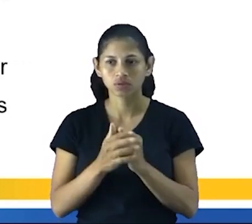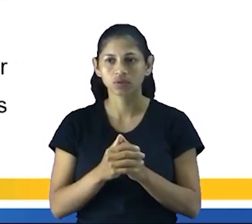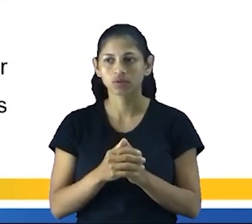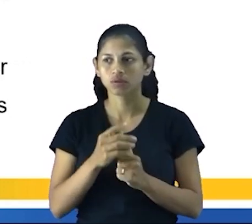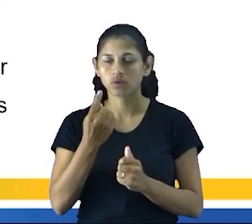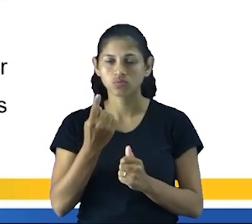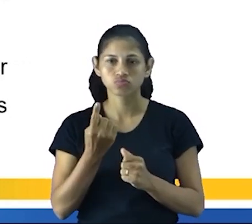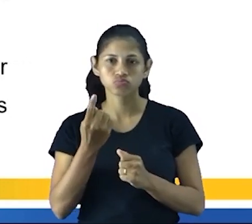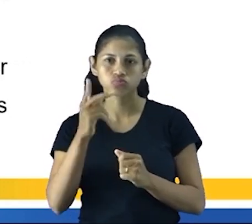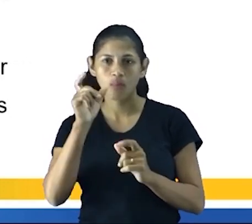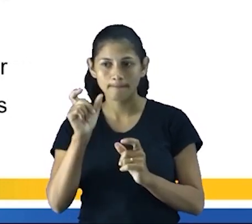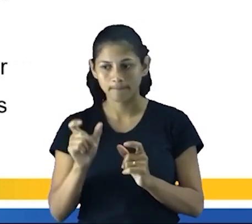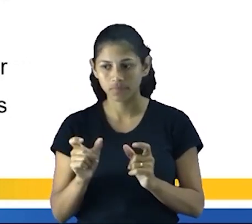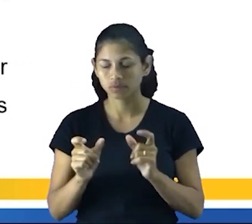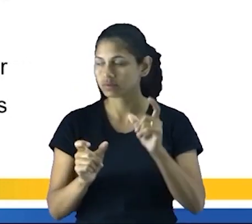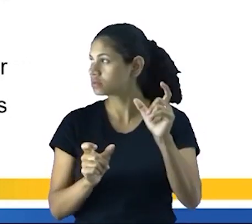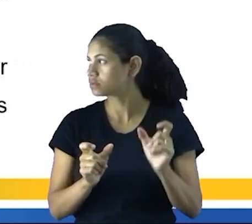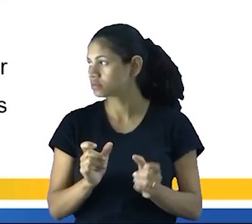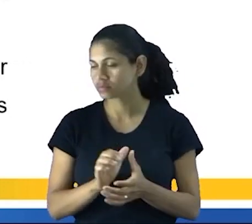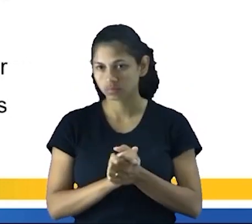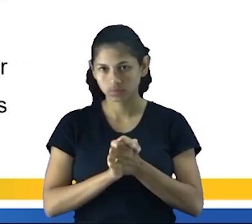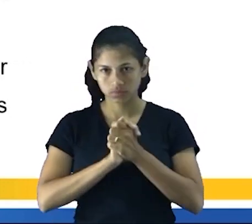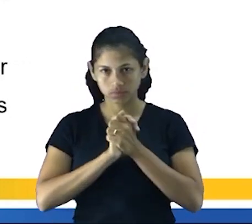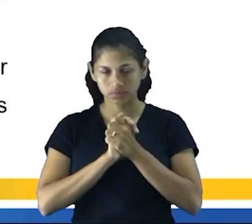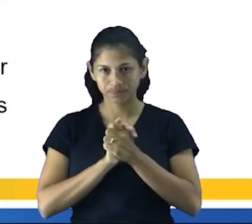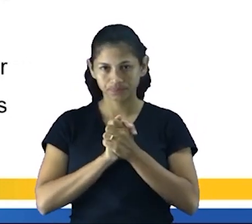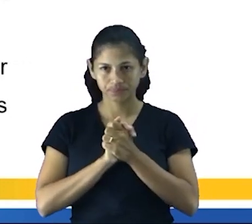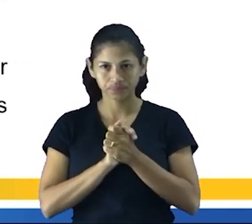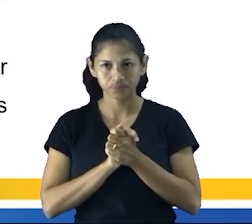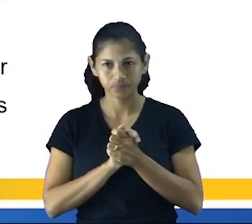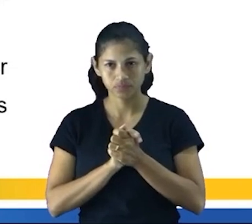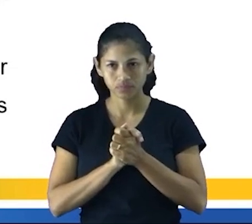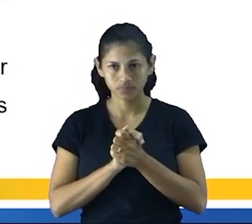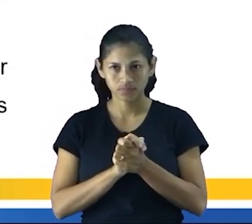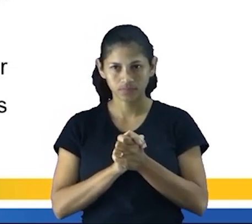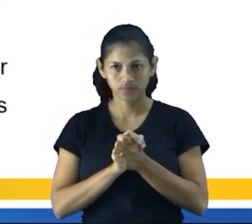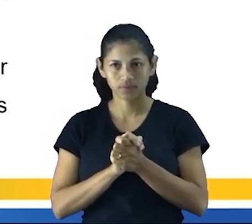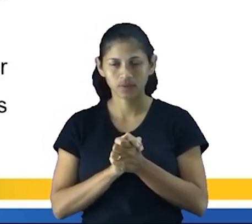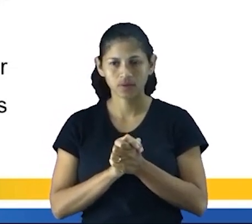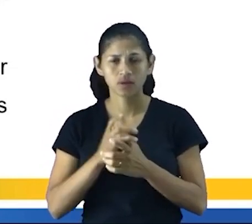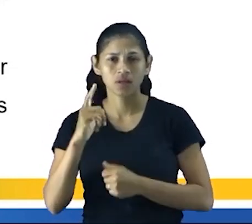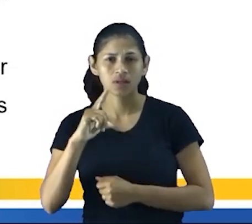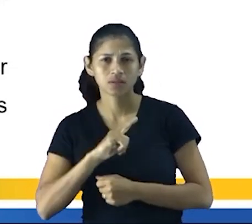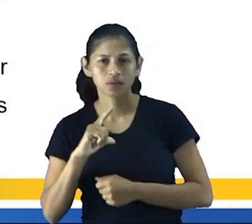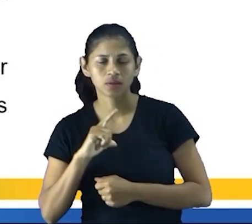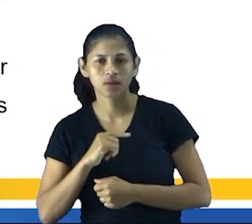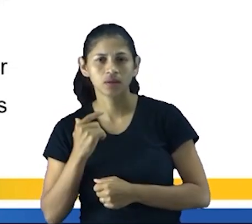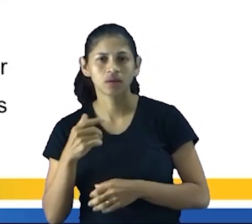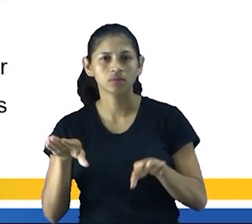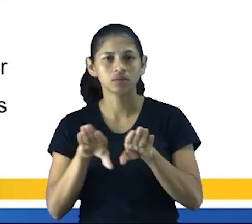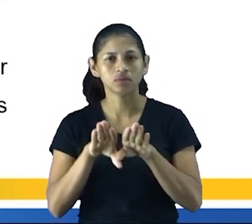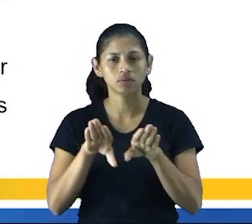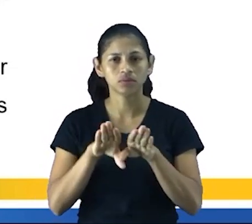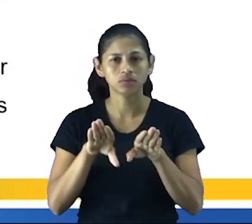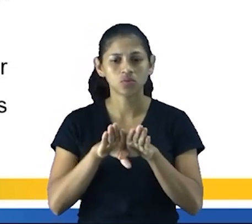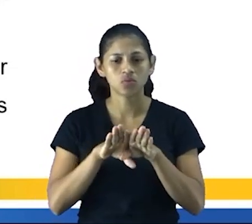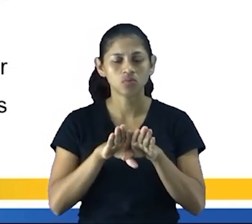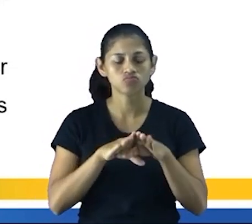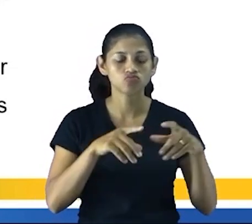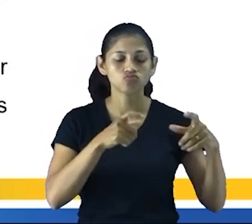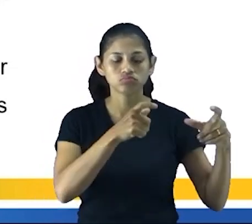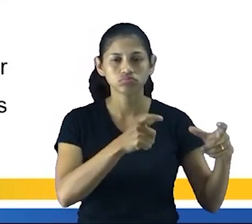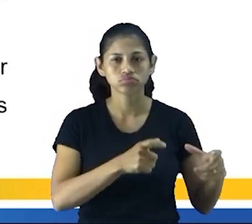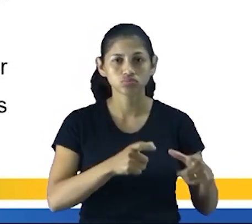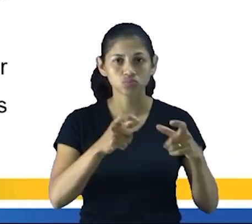né, ao tempo que ele leva até mesmo na sua mente. E nós temos também indicação de local onde